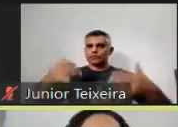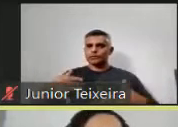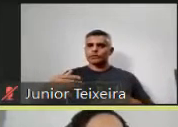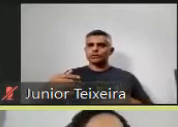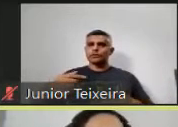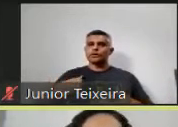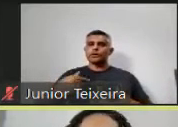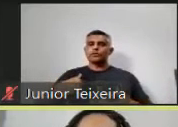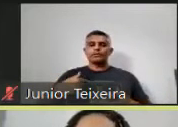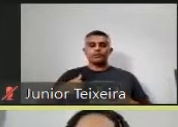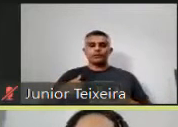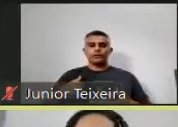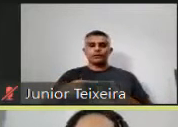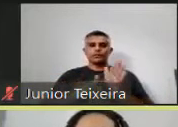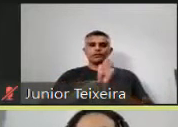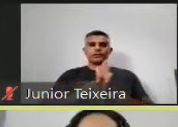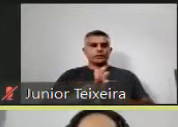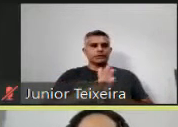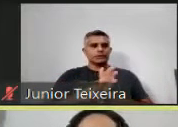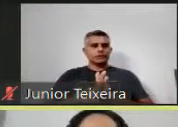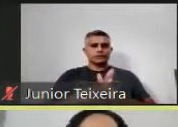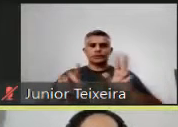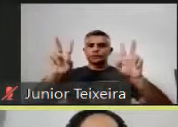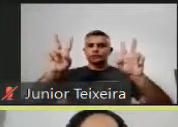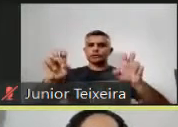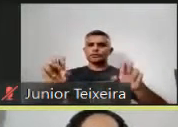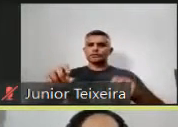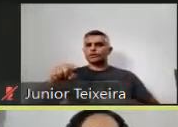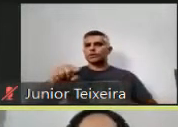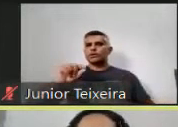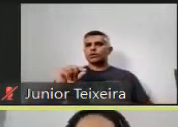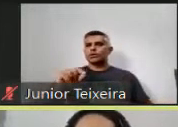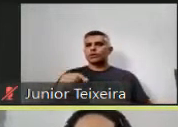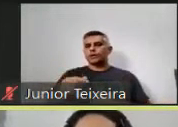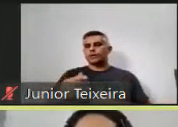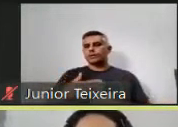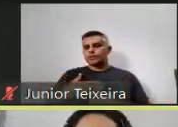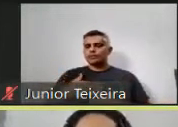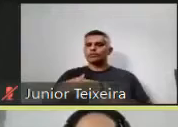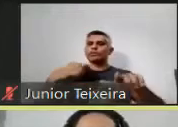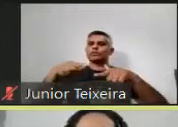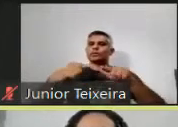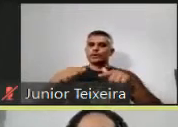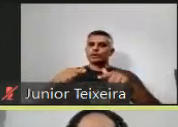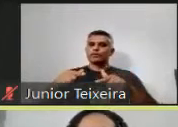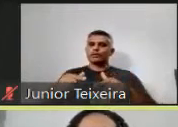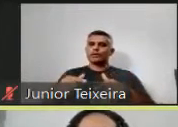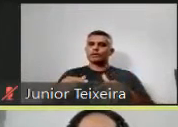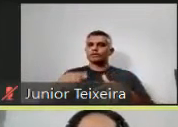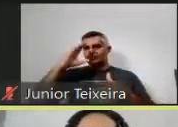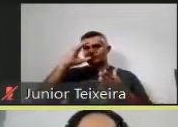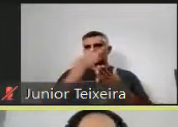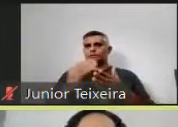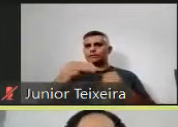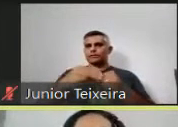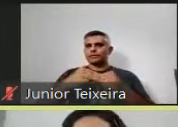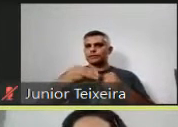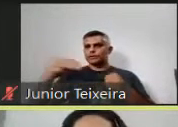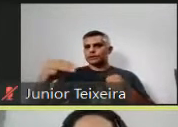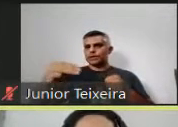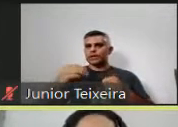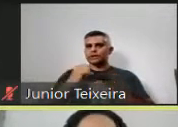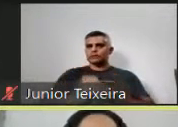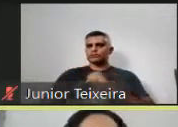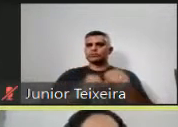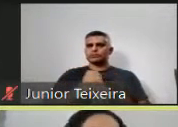foi realizada, ela é uma parte, né, do meu trabalho na minha dissertação de mestrado, que foi concluída em 2020, sob orientação da